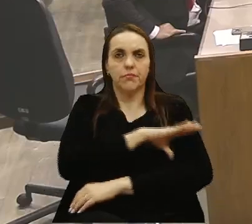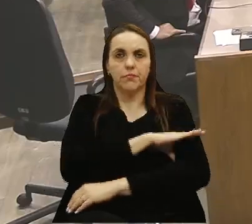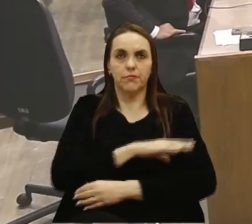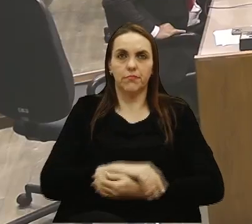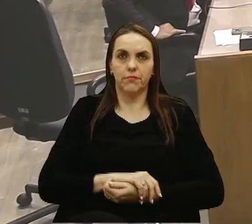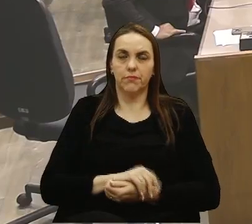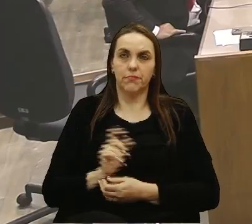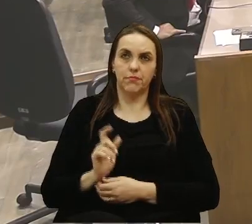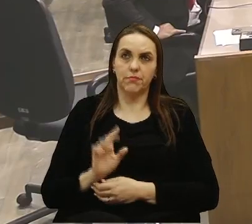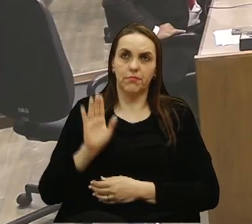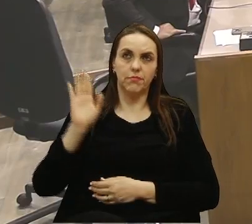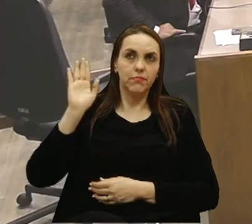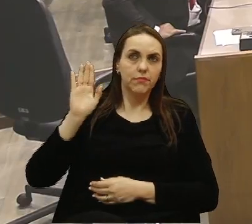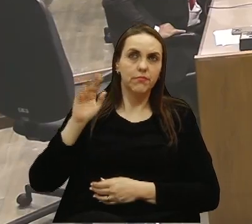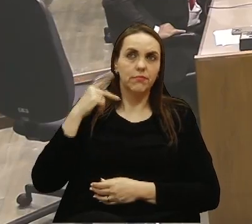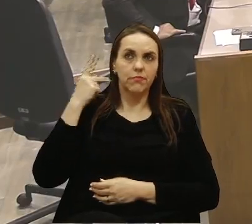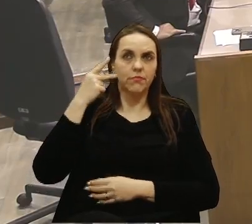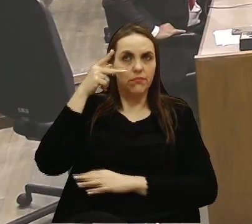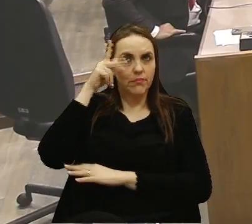Iago Morandi.